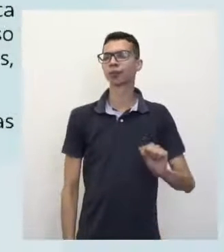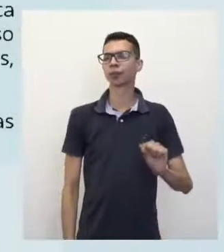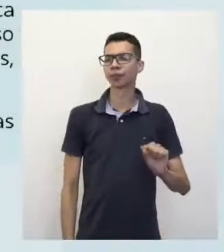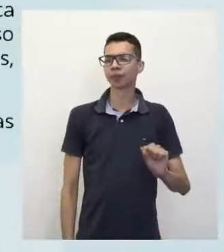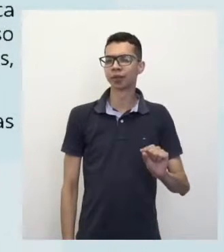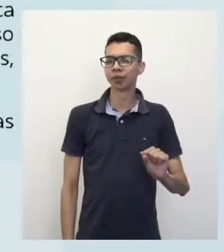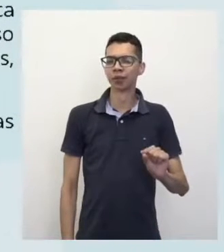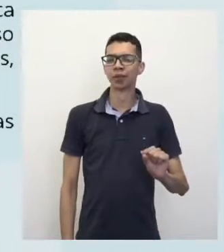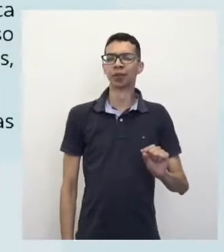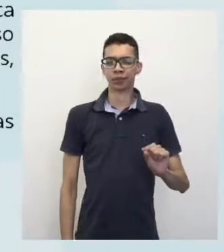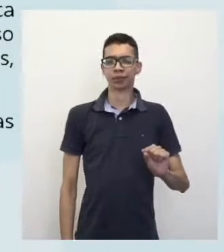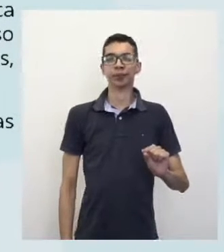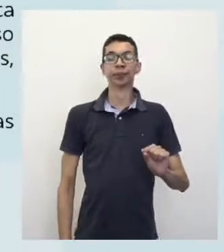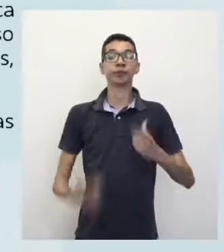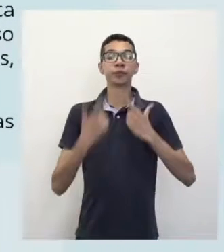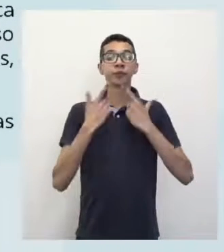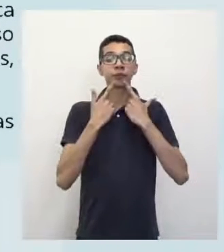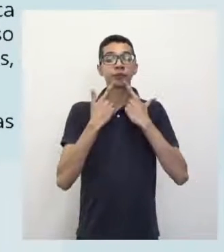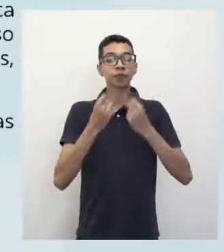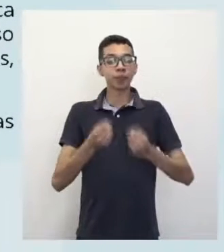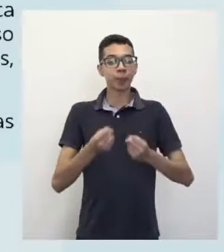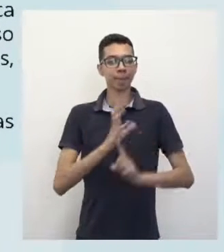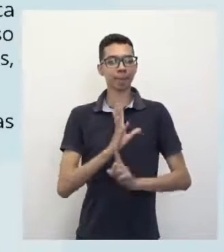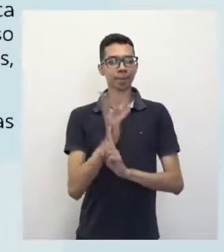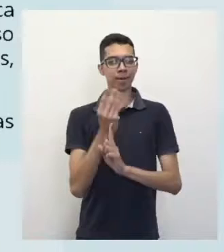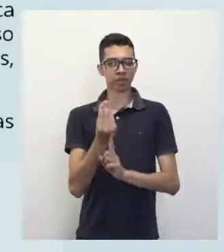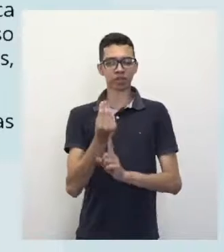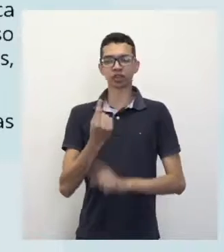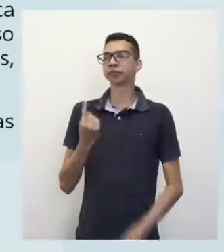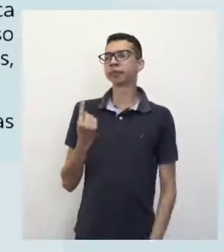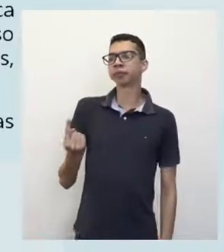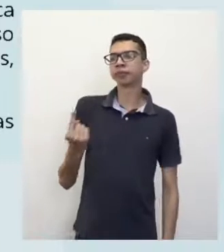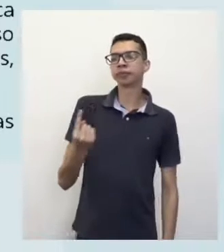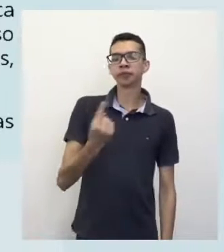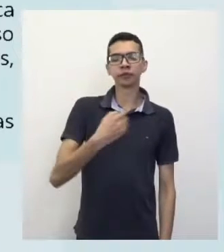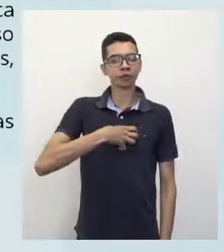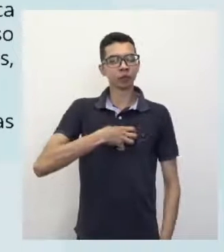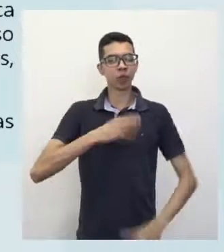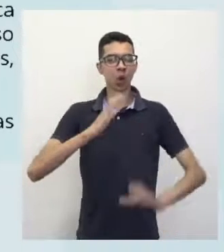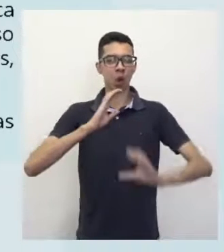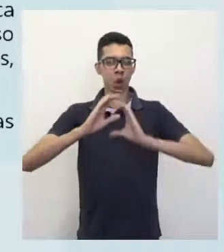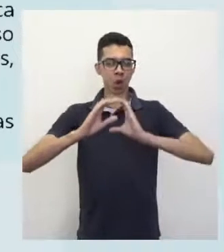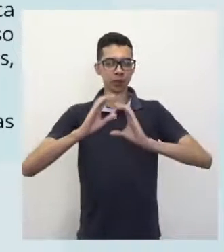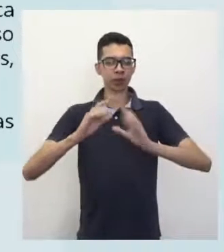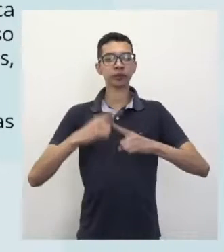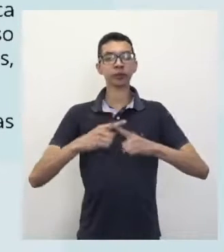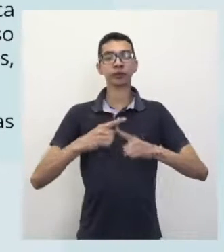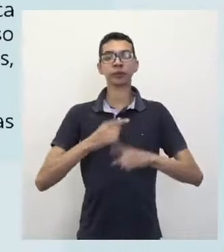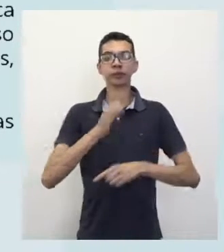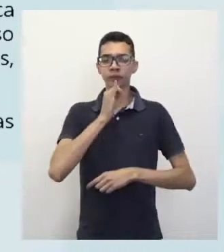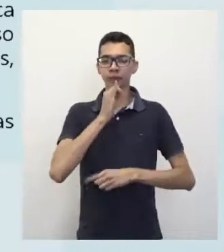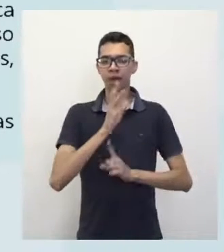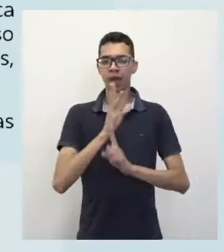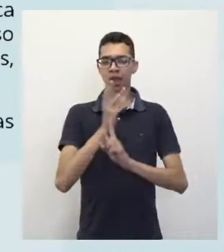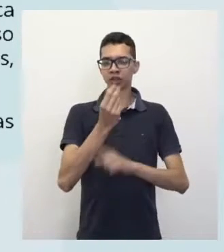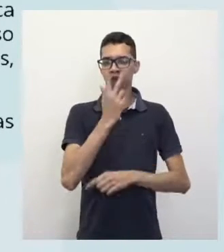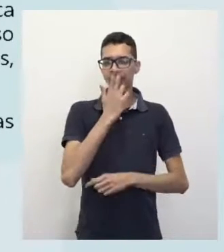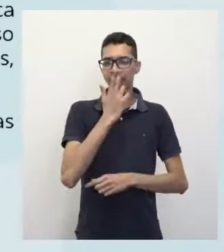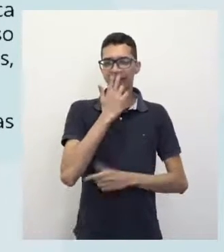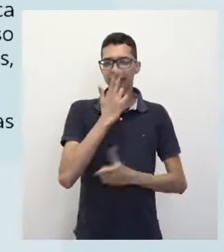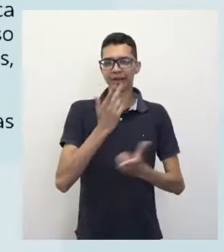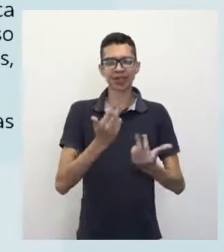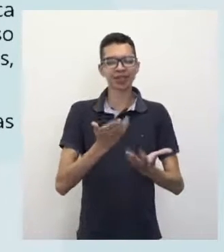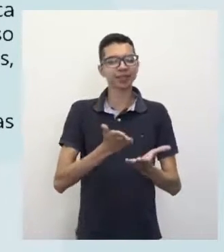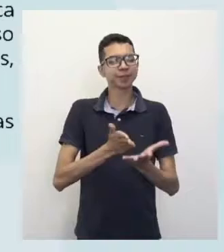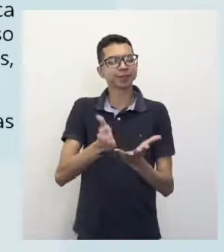comunicar-se pela linguagem da arte. Se a aproximação da arte público é um caminho de múltiplas direções e nos atinge com vários